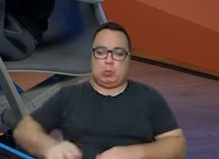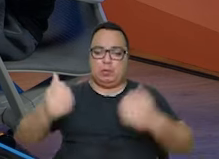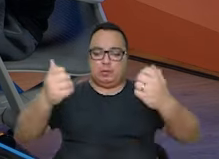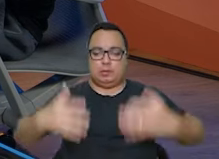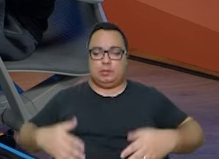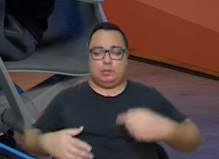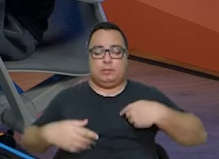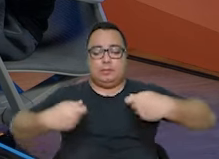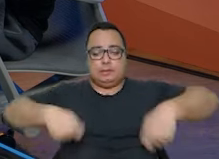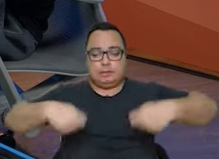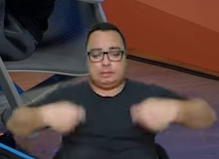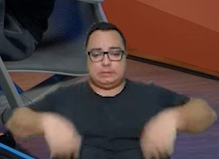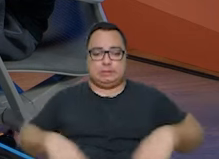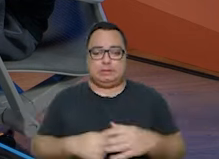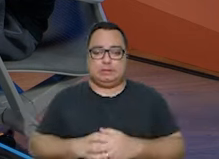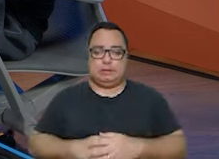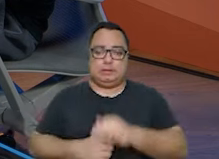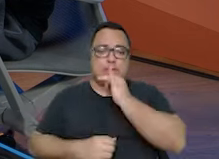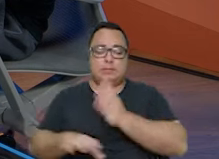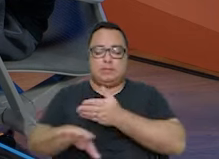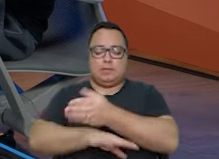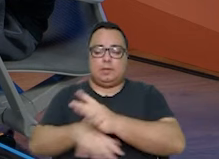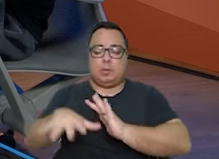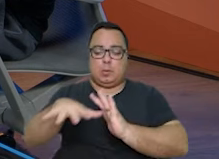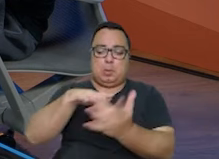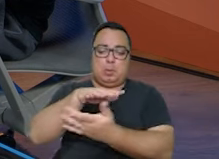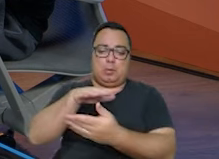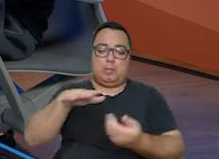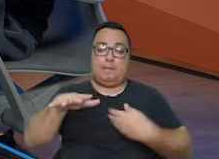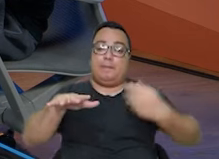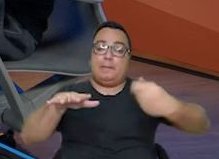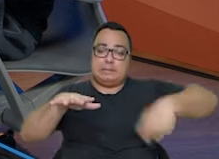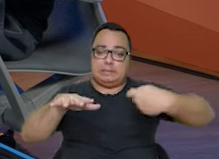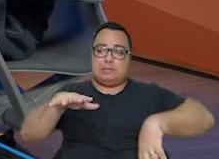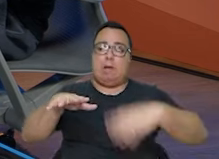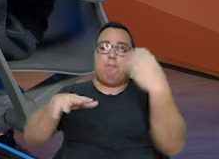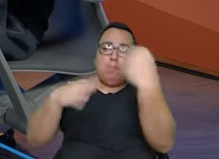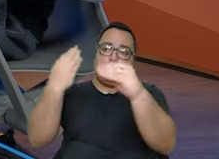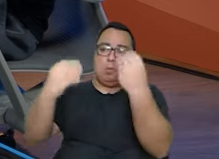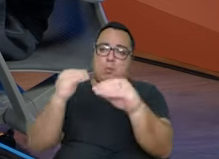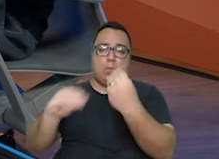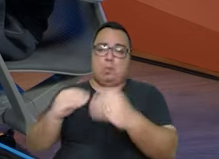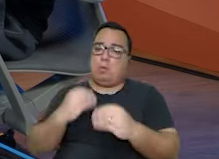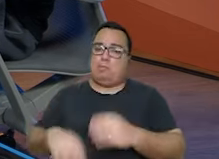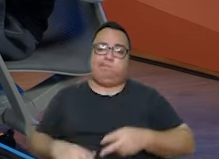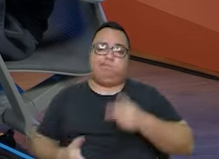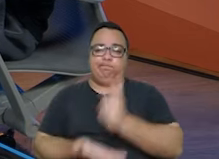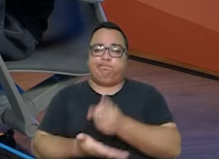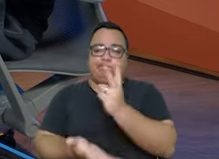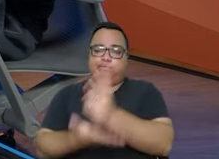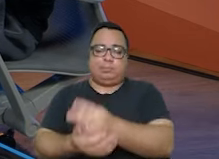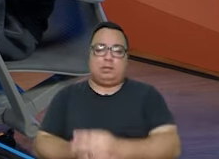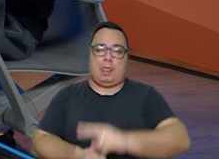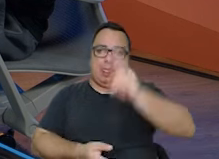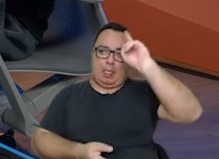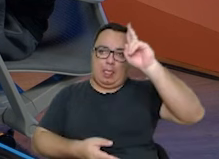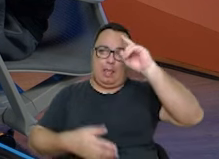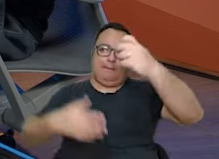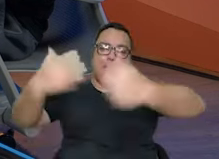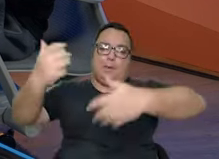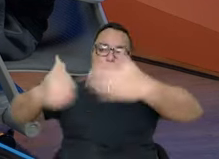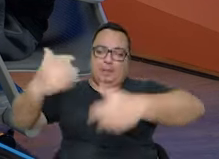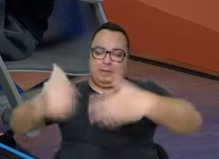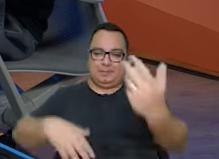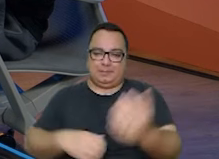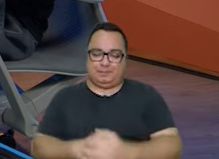preciso se eu estou na rede social eu preciso postar conteúdo eu preciso contar trazer informações e muitas vezes o